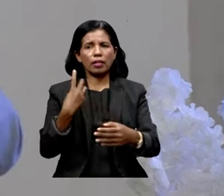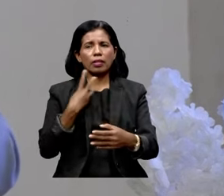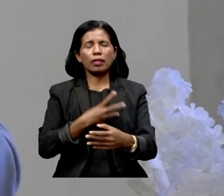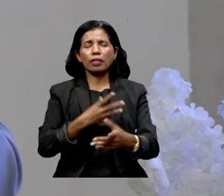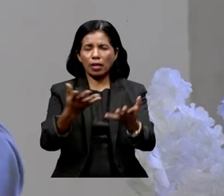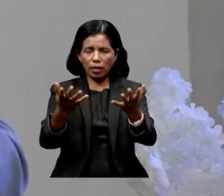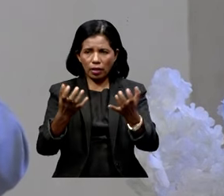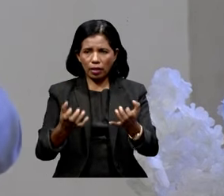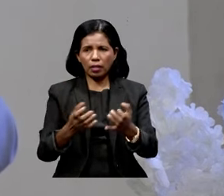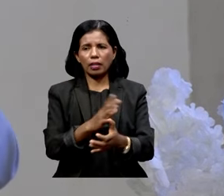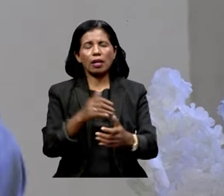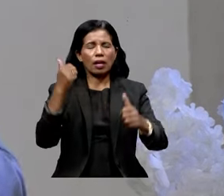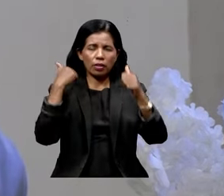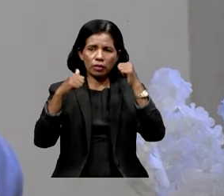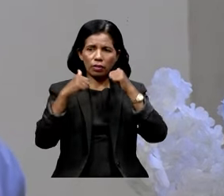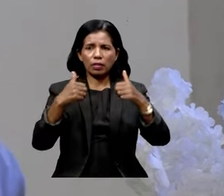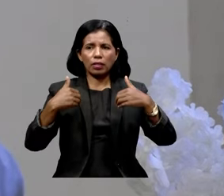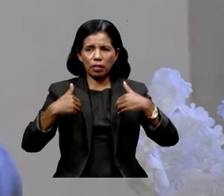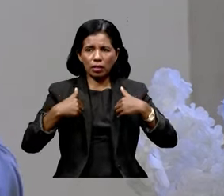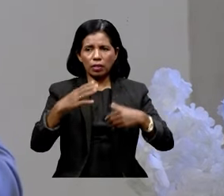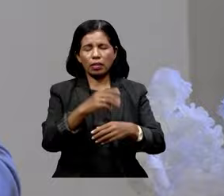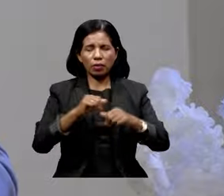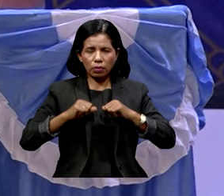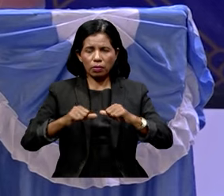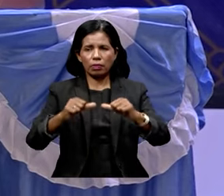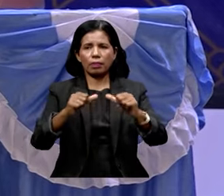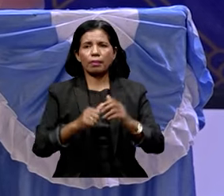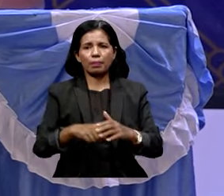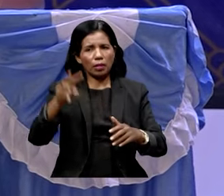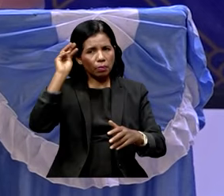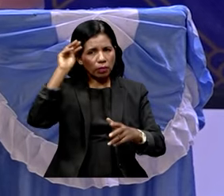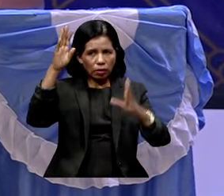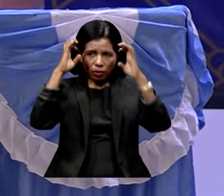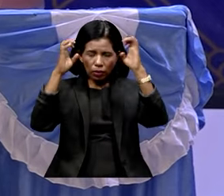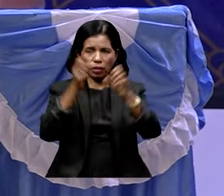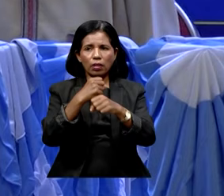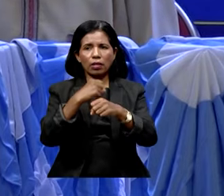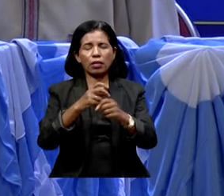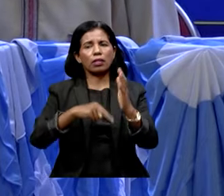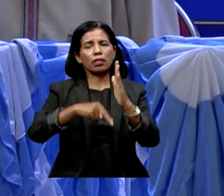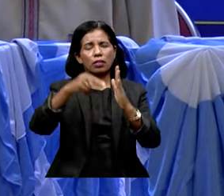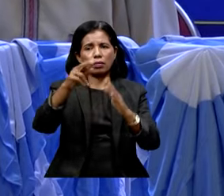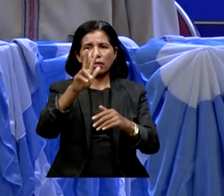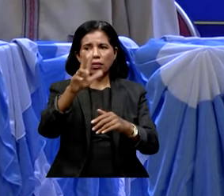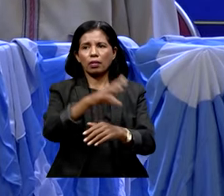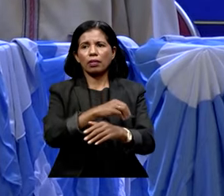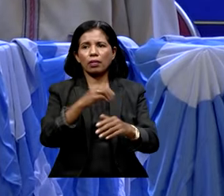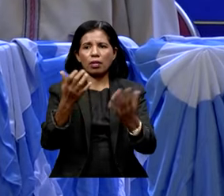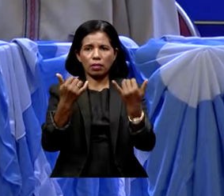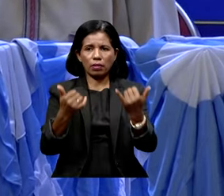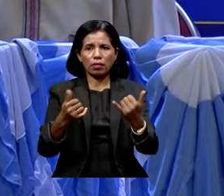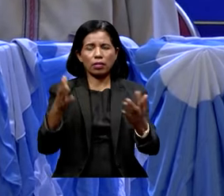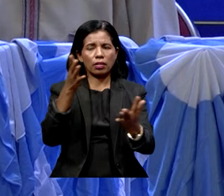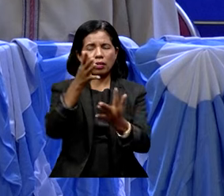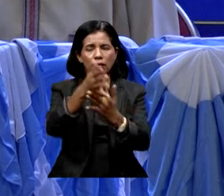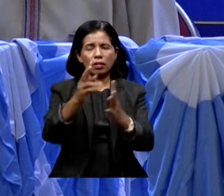carga, cada atividade e a mostra continuidade. Ministério da Educação halau certame e a nível regional tolu, no dadau ne, tamaona